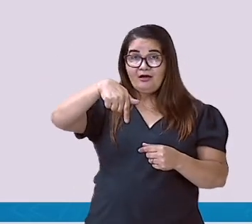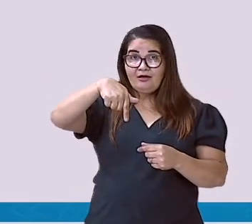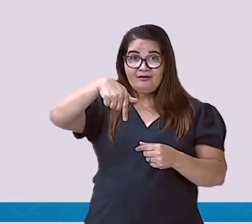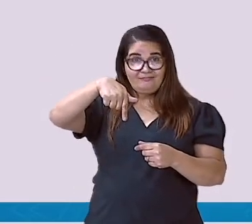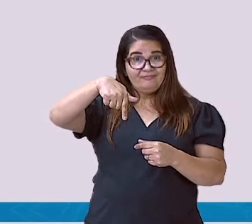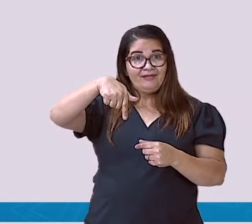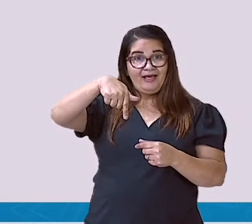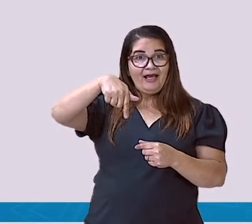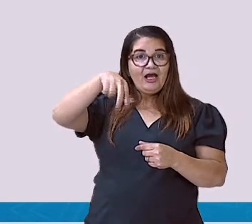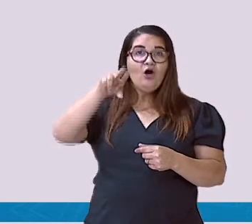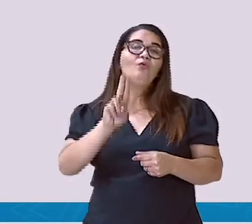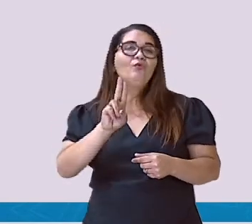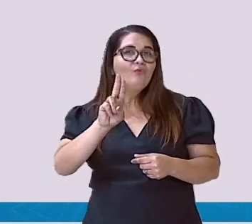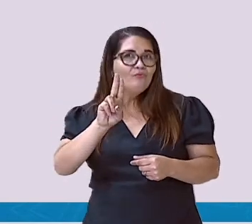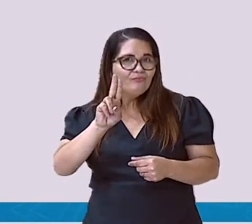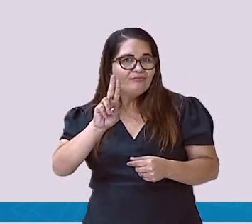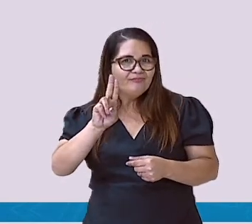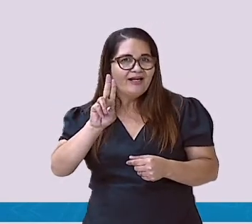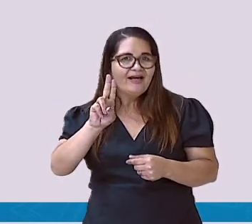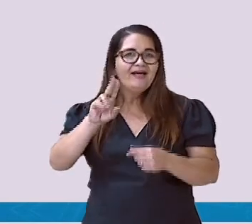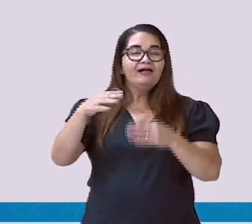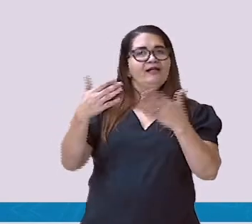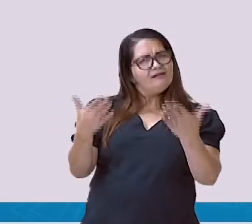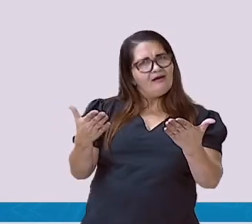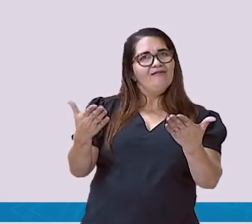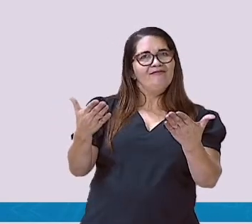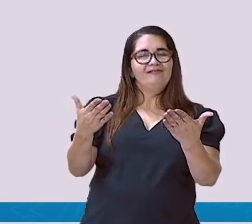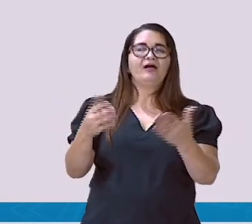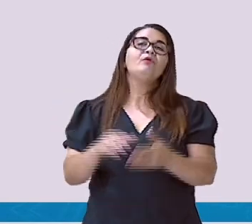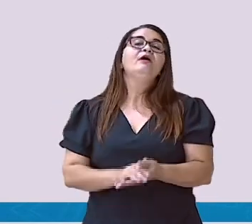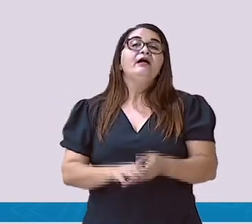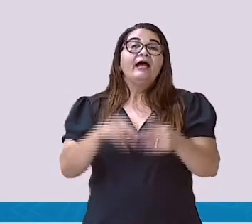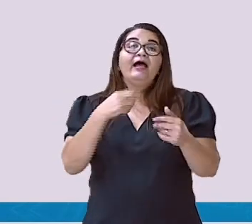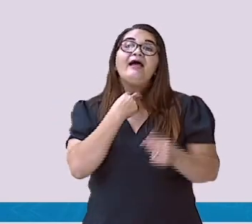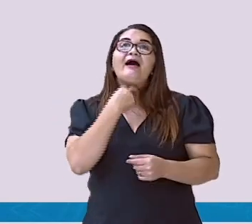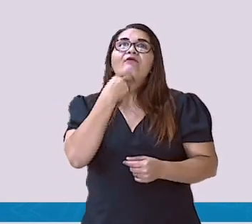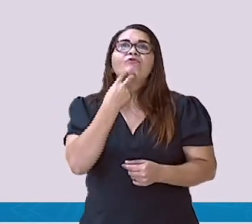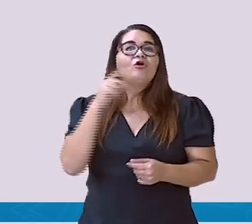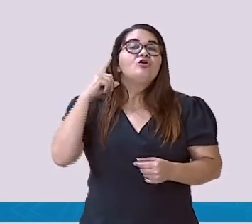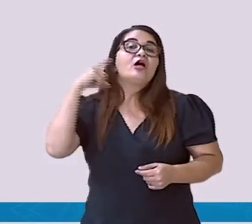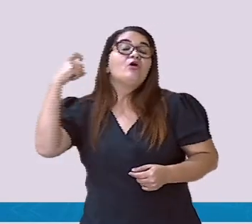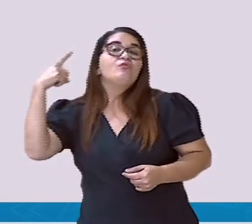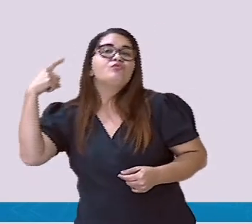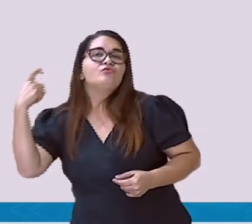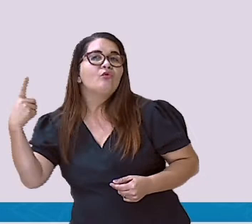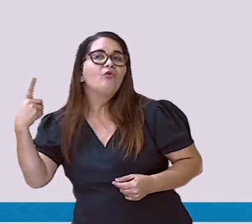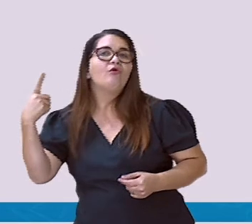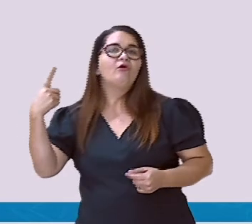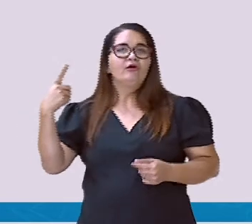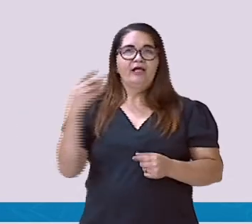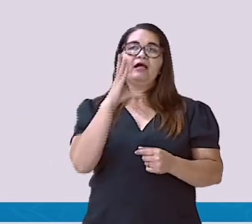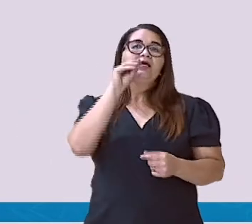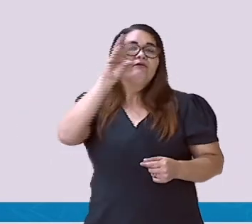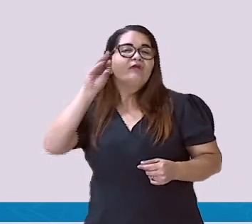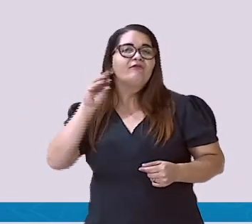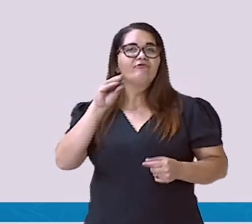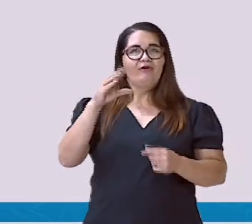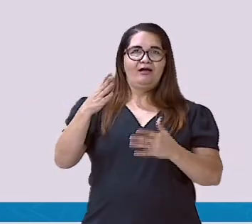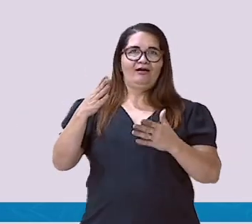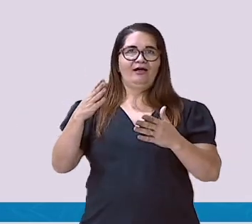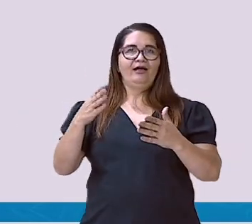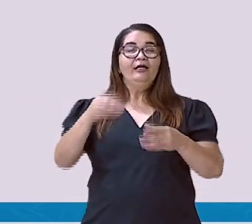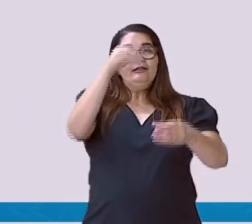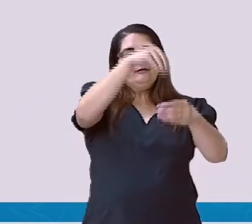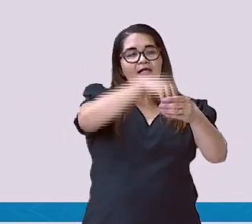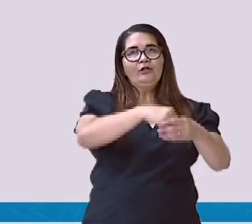falo GE. Eu não pronuncio o som do U. Senão ficaria guerra, guerra. E não é